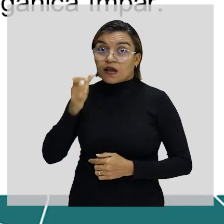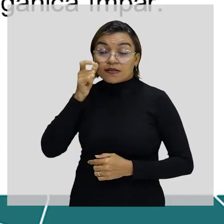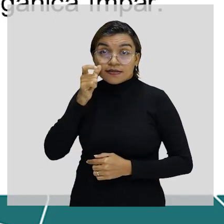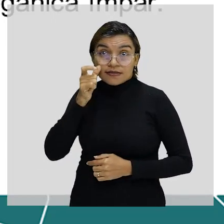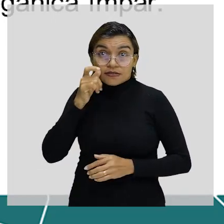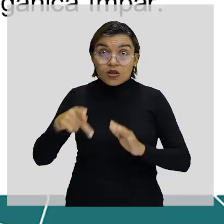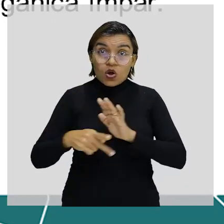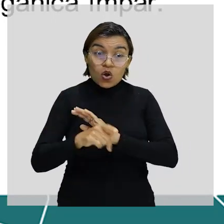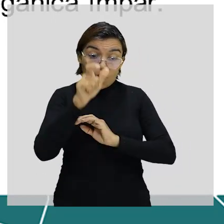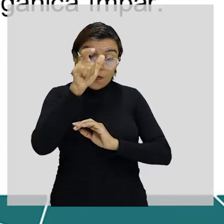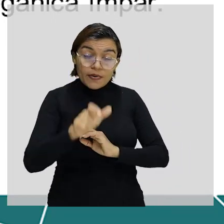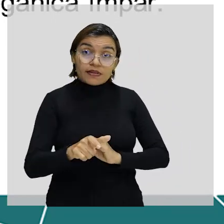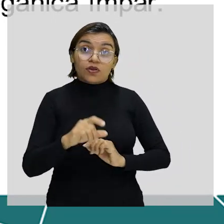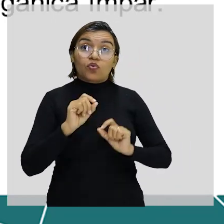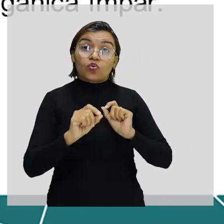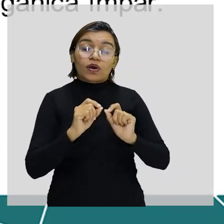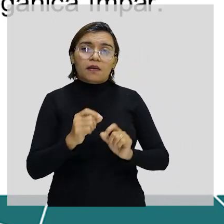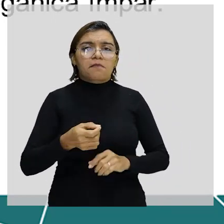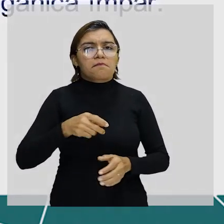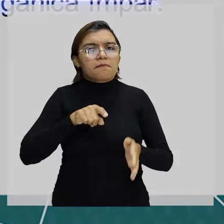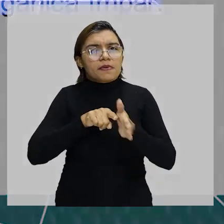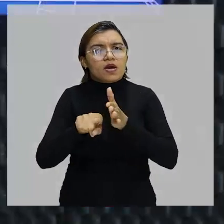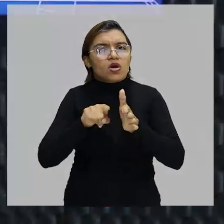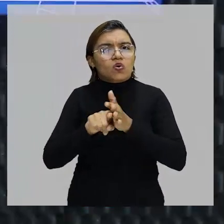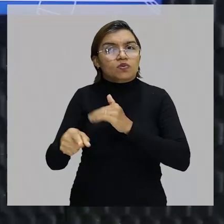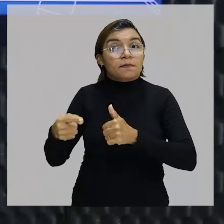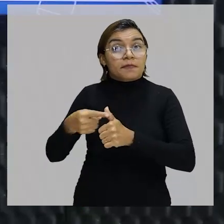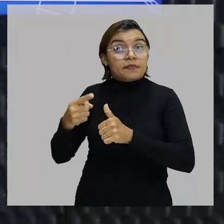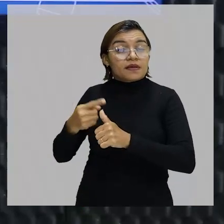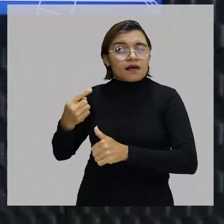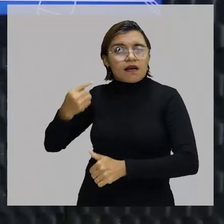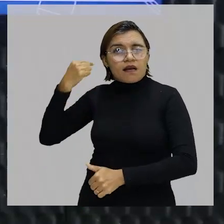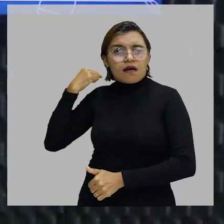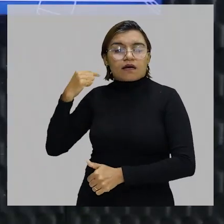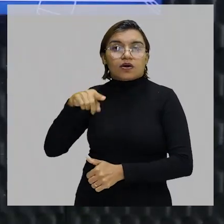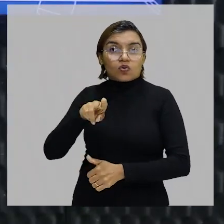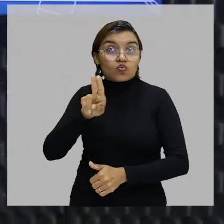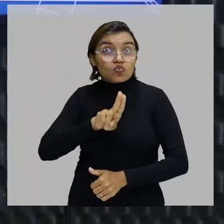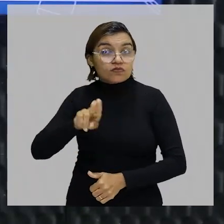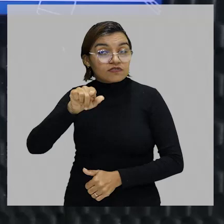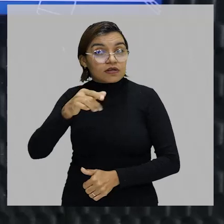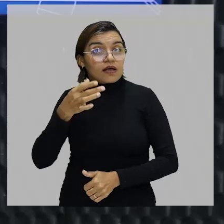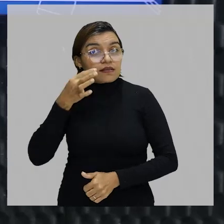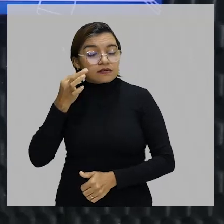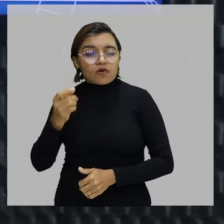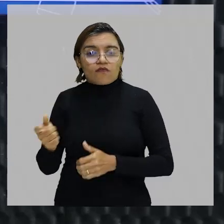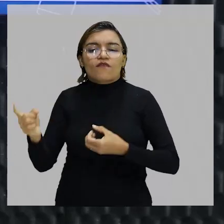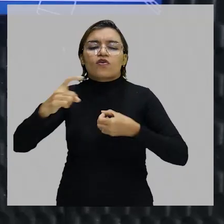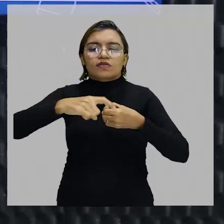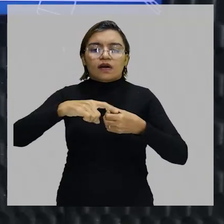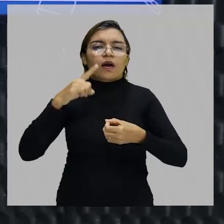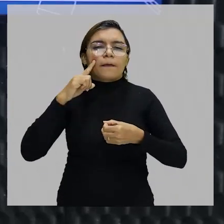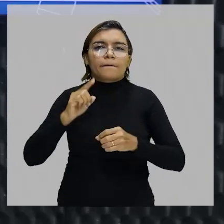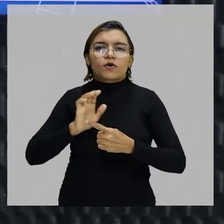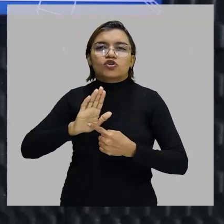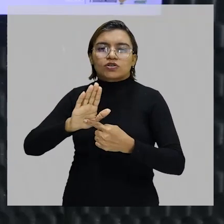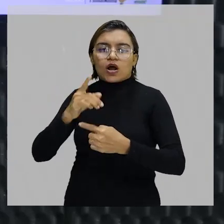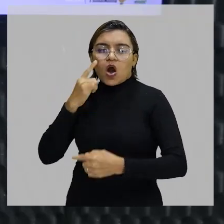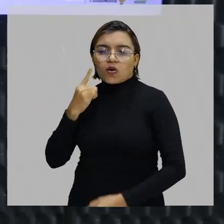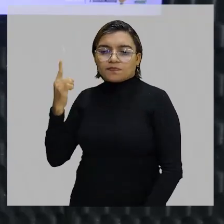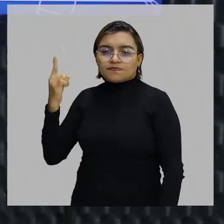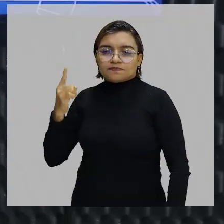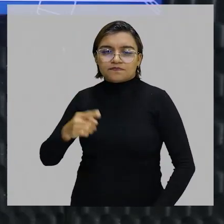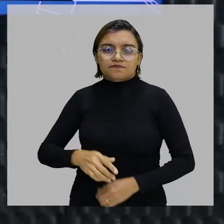do Nam June Paik é que ele questiona. Aquela primeira que eu coloquei, não sei se vocês prestaram atenção, eu vou voltar e volto nesse slide